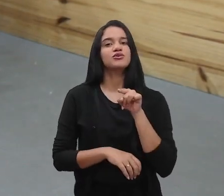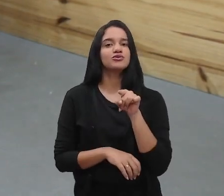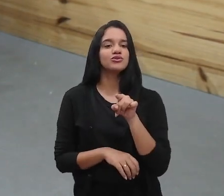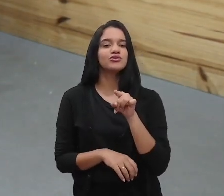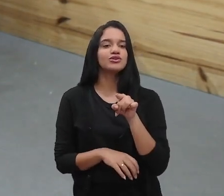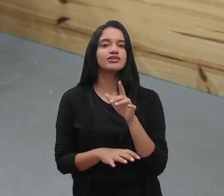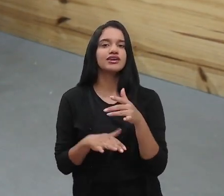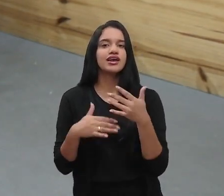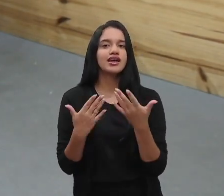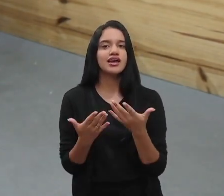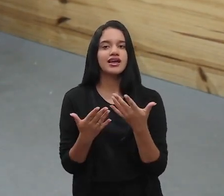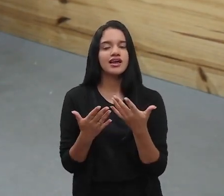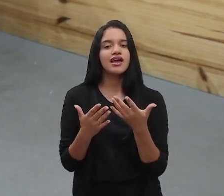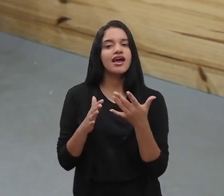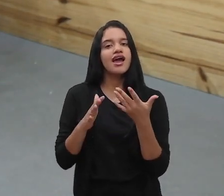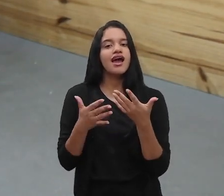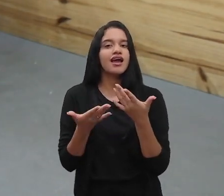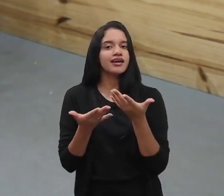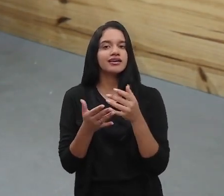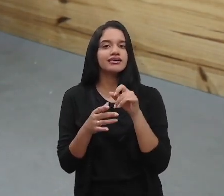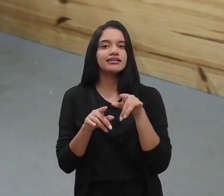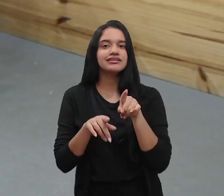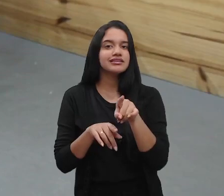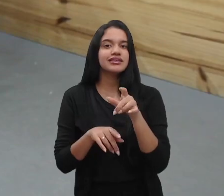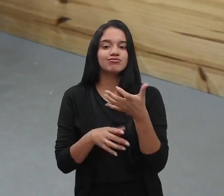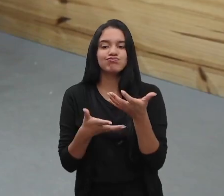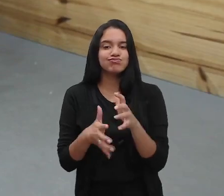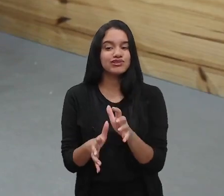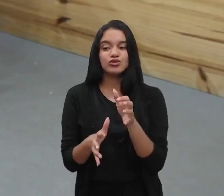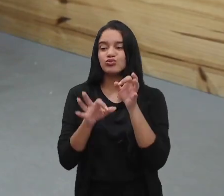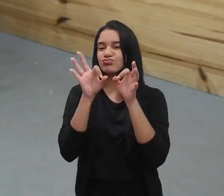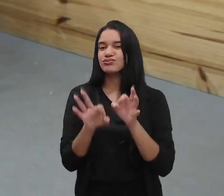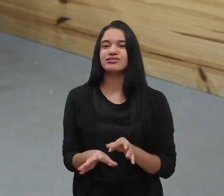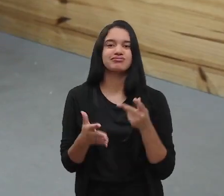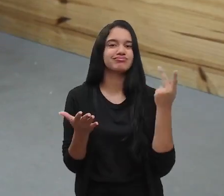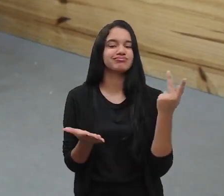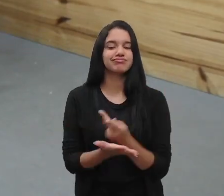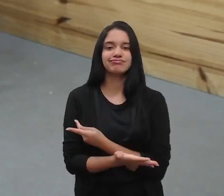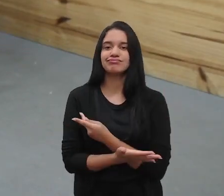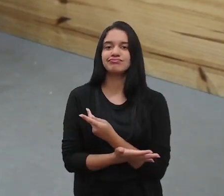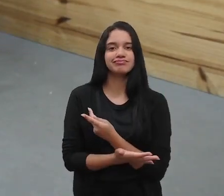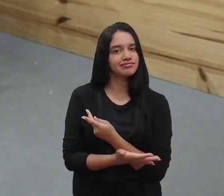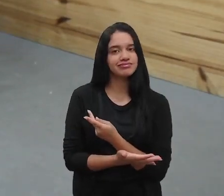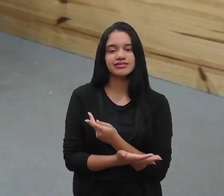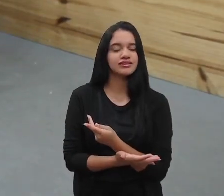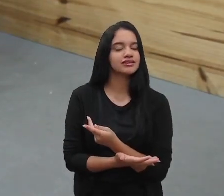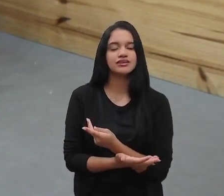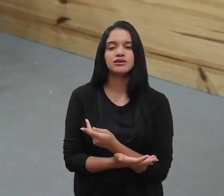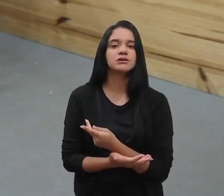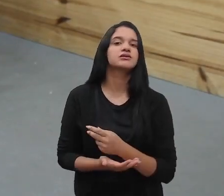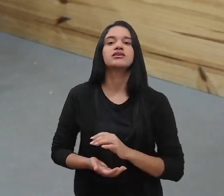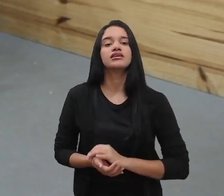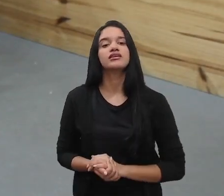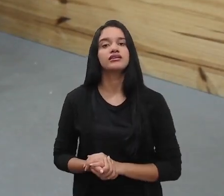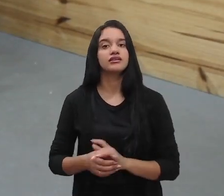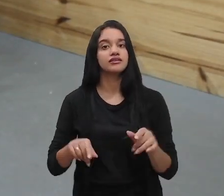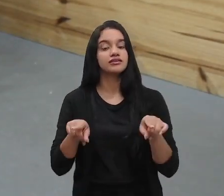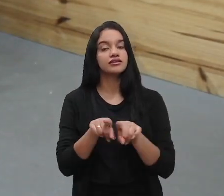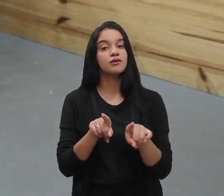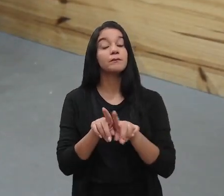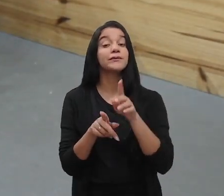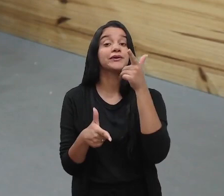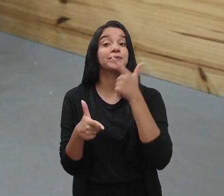tampar um buraco que não vai dar muito certo. Não dá match, né? Não dá match. Quando não dá match, não dá certo. Complica tudo, né? Problema para você